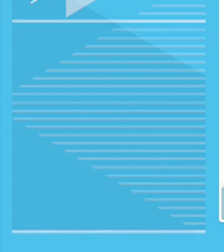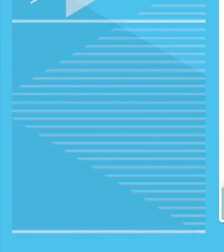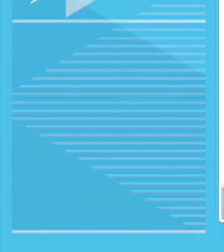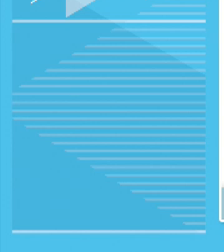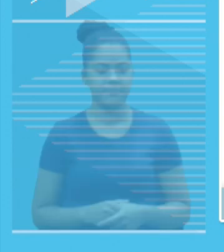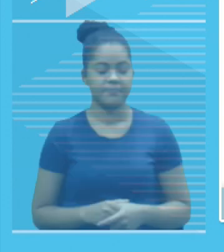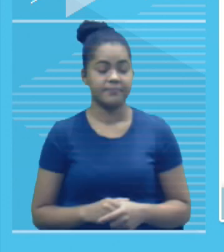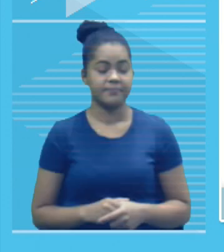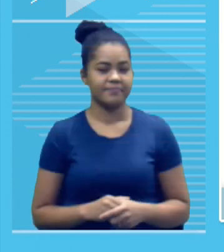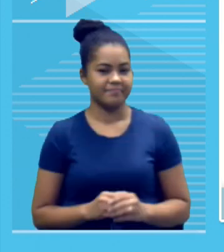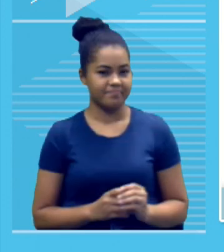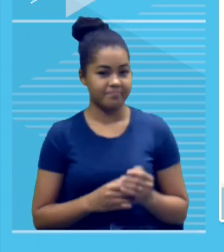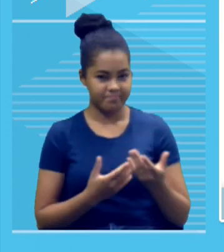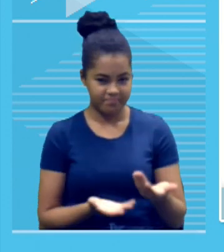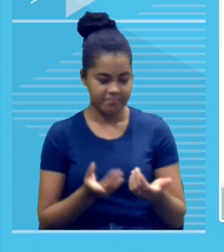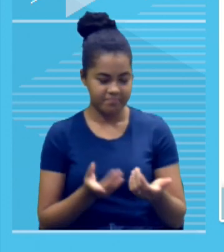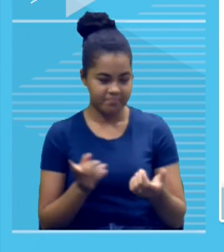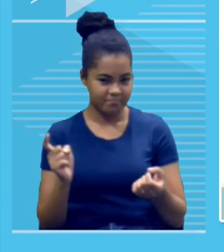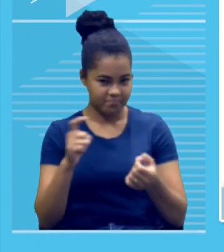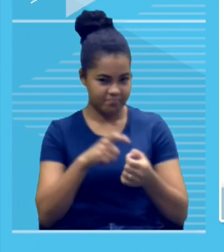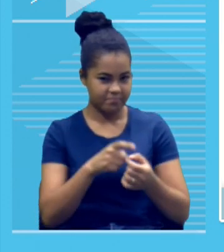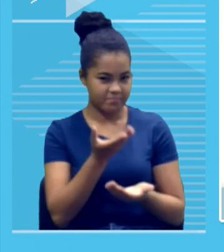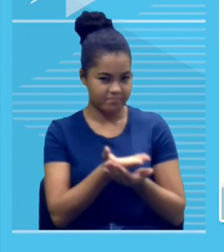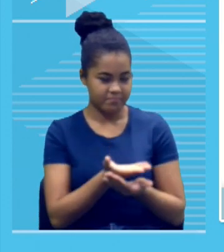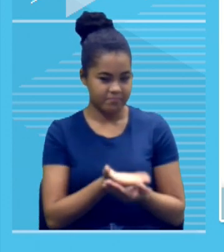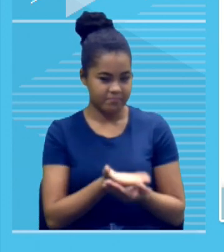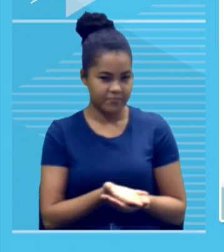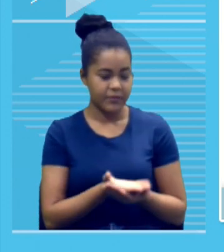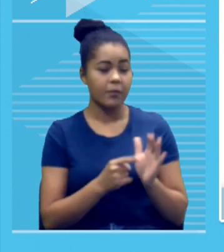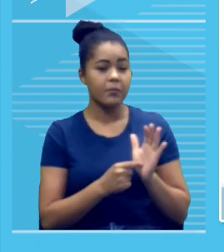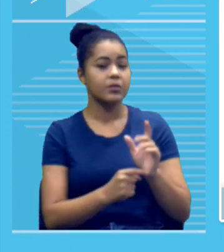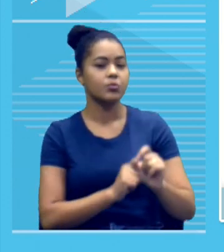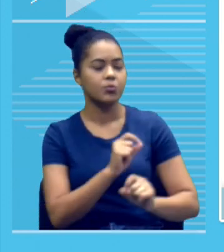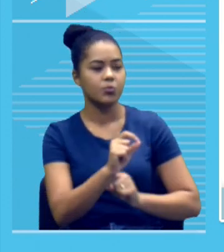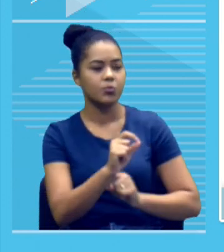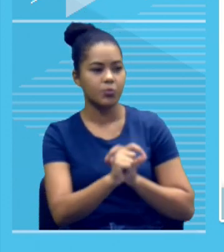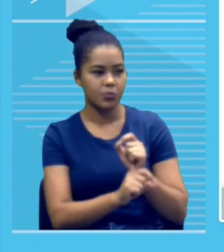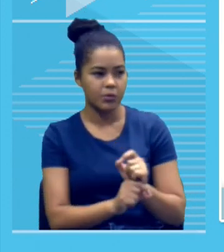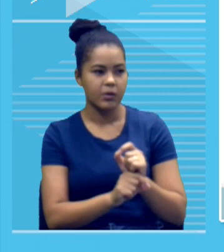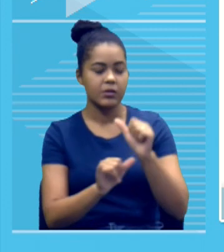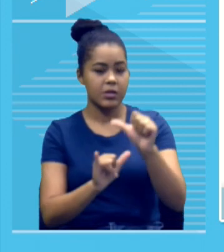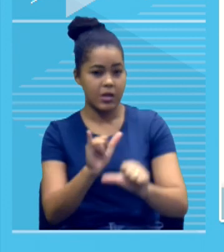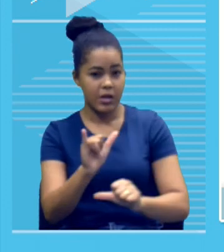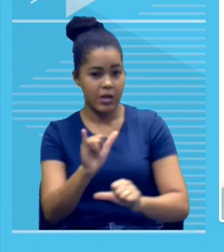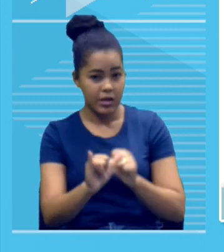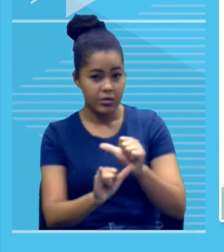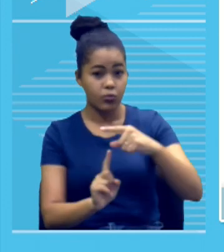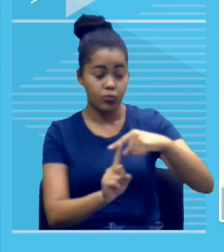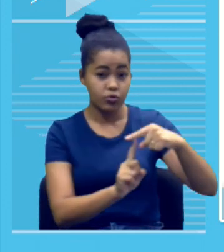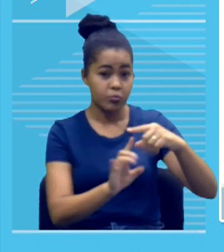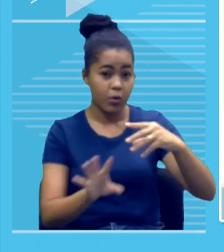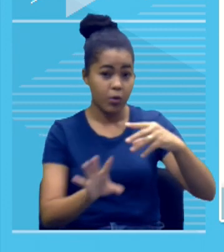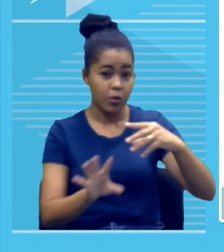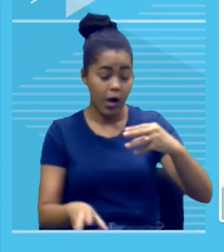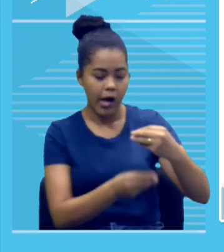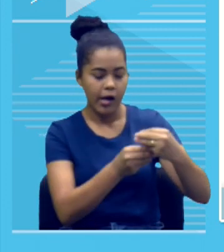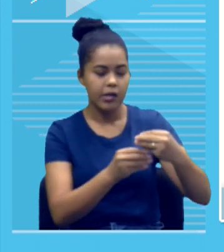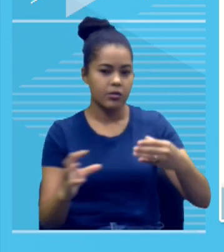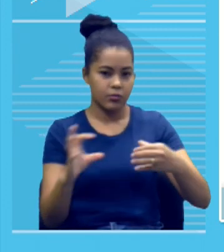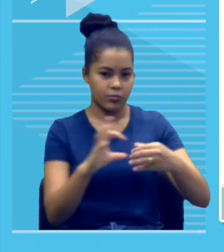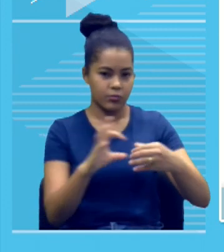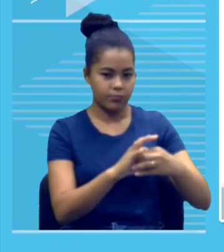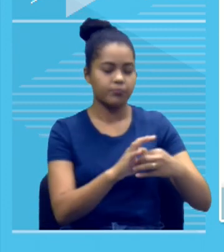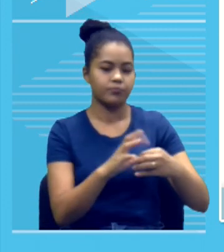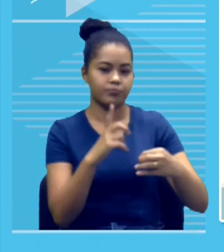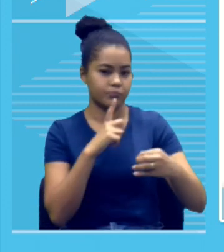Ok, voltamos aí mostrando para vocês as reações de adição, tá? Ocorre apenas entrada de